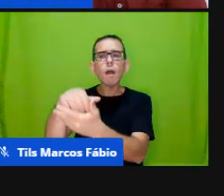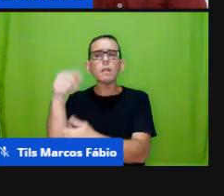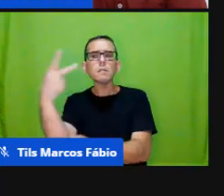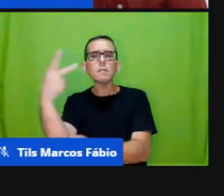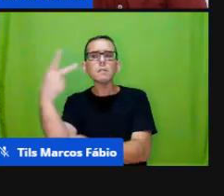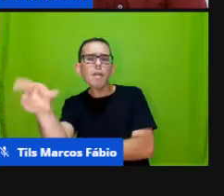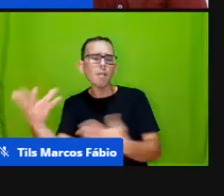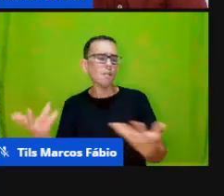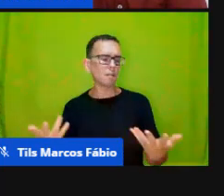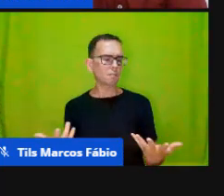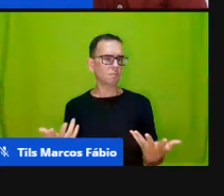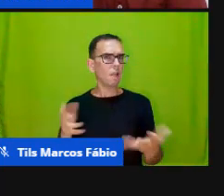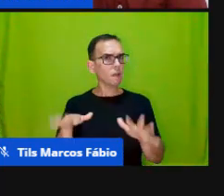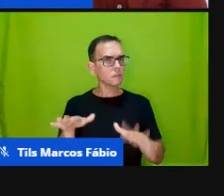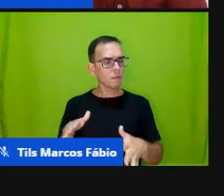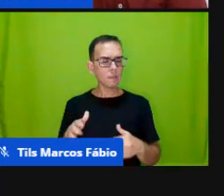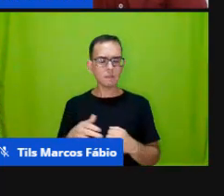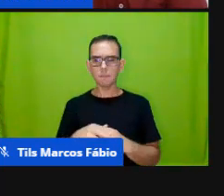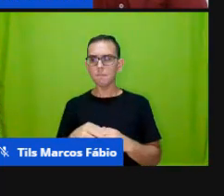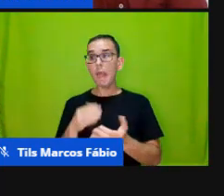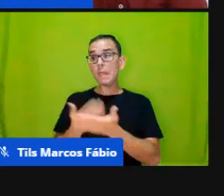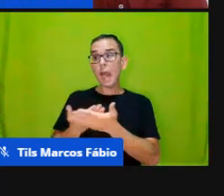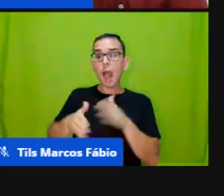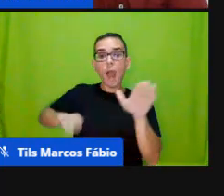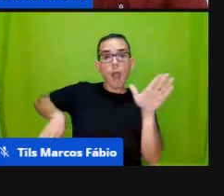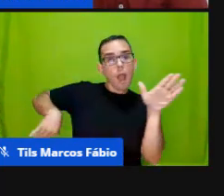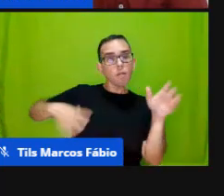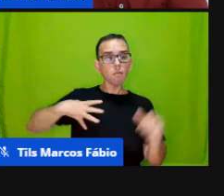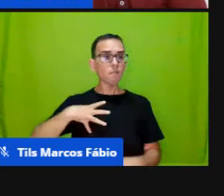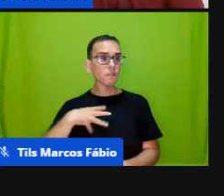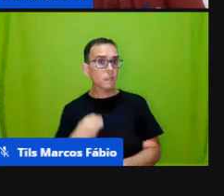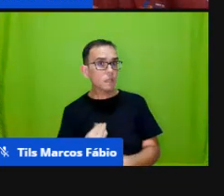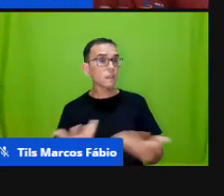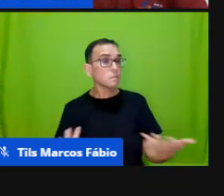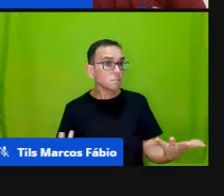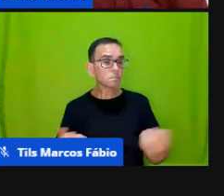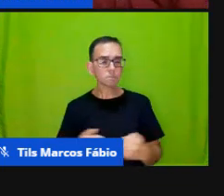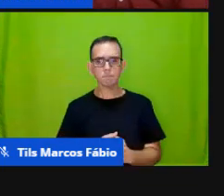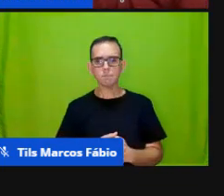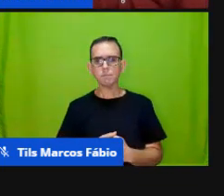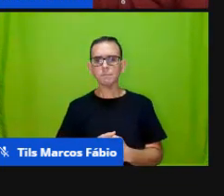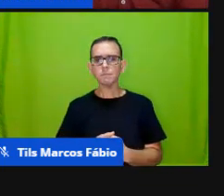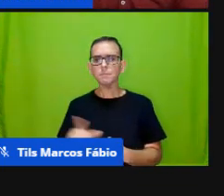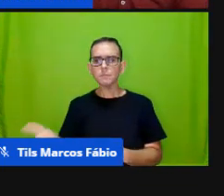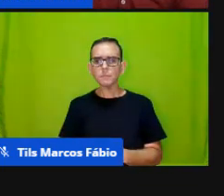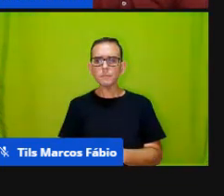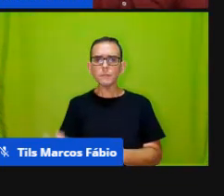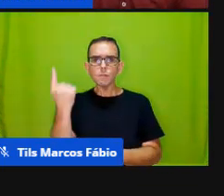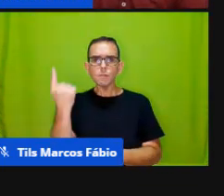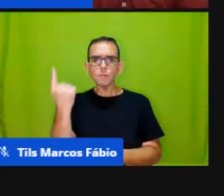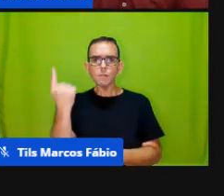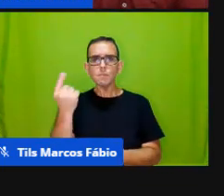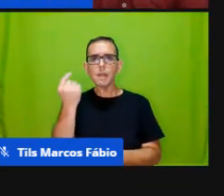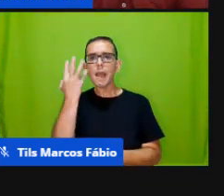de futebol, da aula de natação da filha, né? Então, a única oportunidade que essa criança tem de